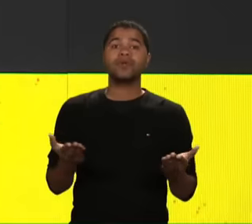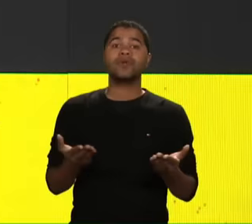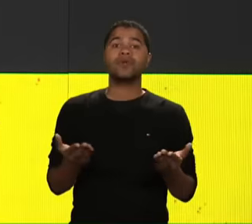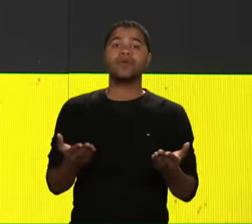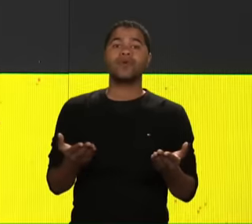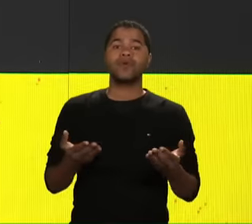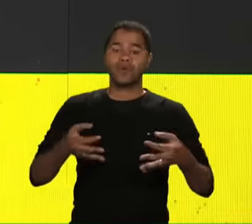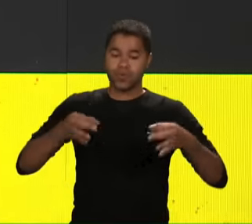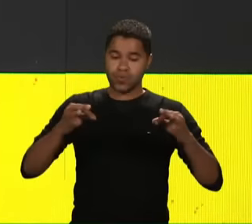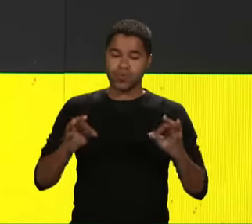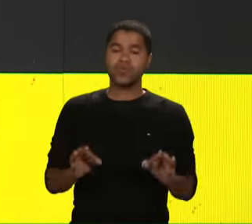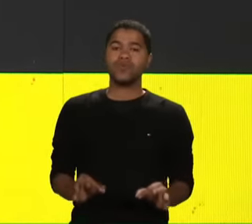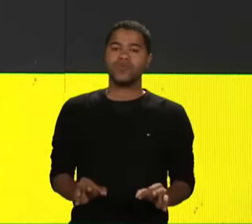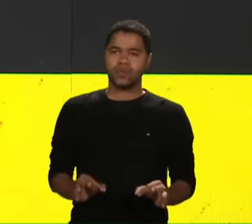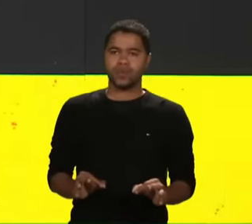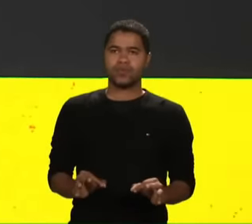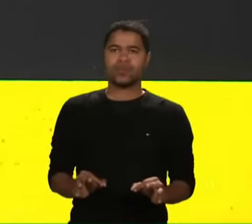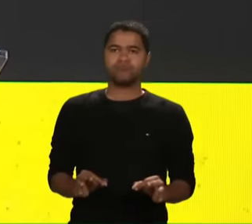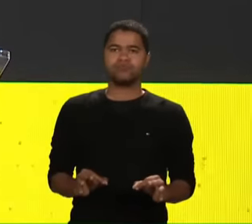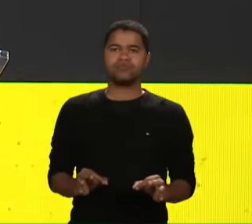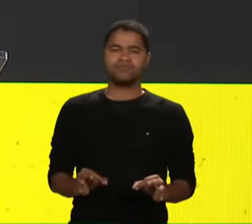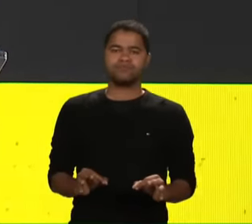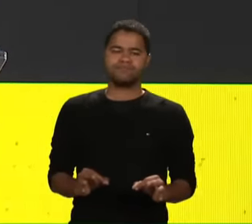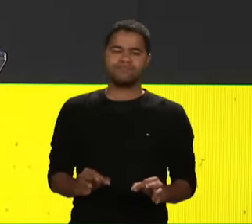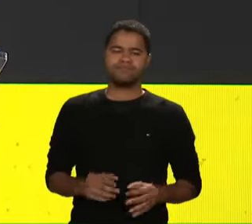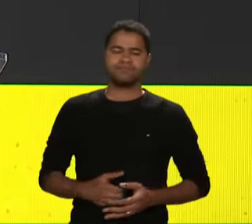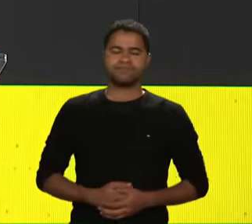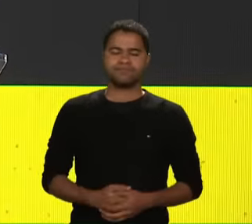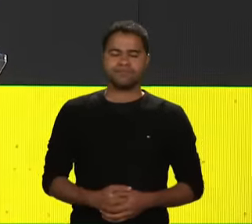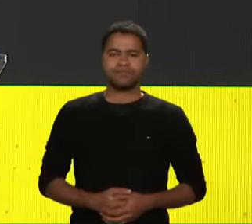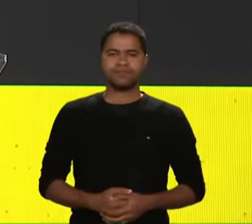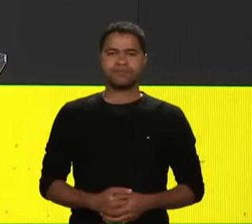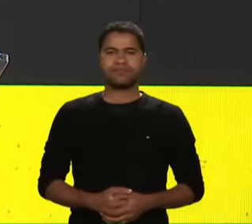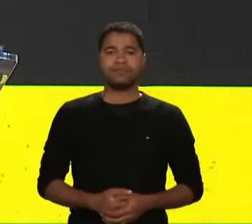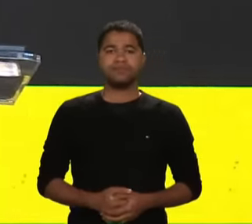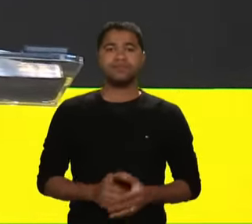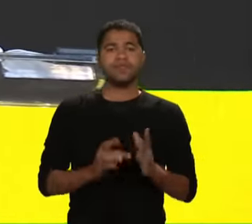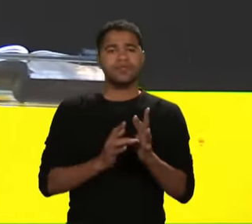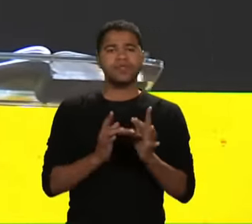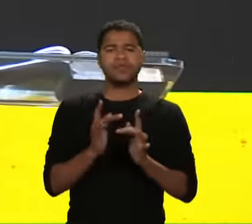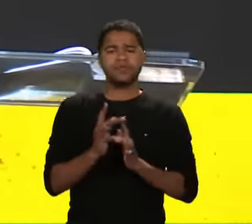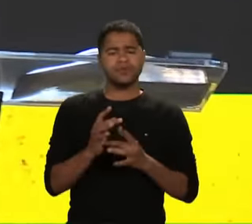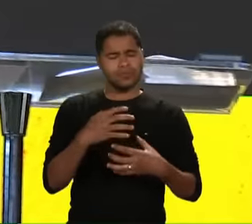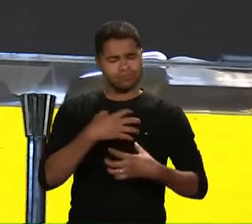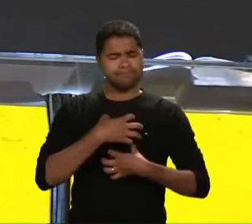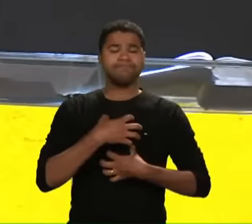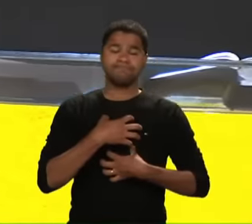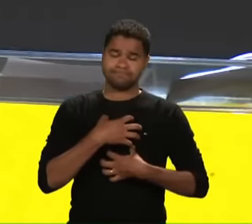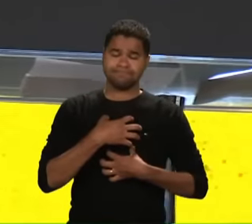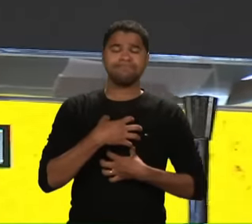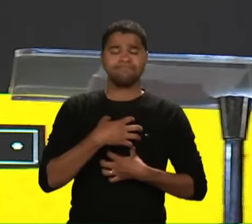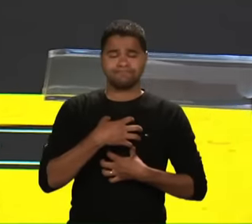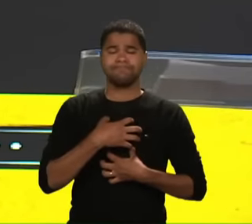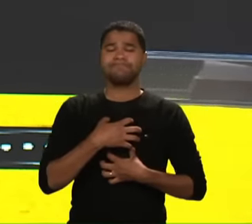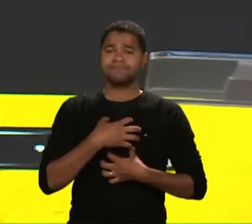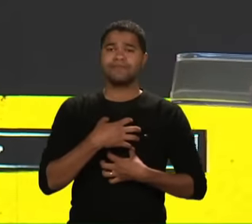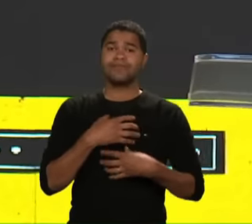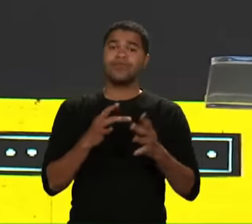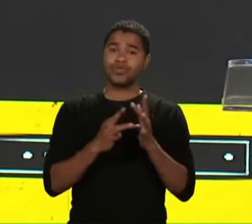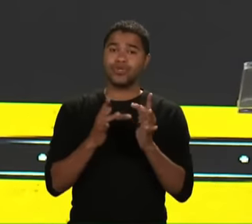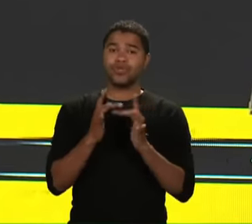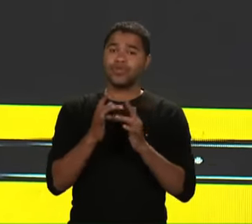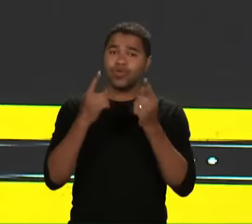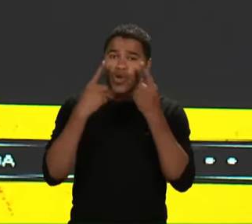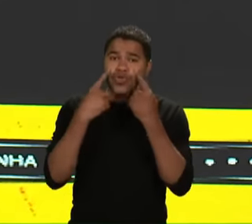que te ultrajavam caíram sobre mim. Jesus tinha sentimentos. Ele